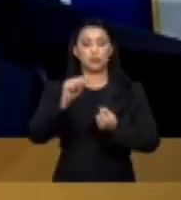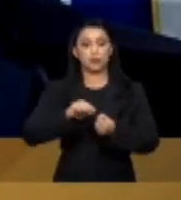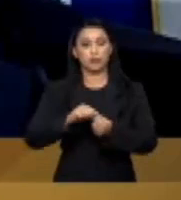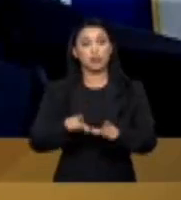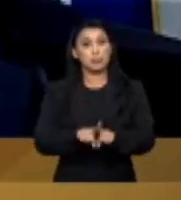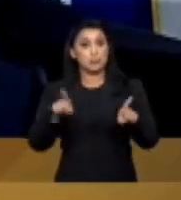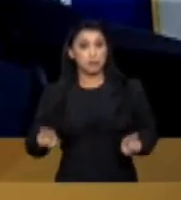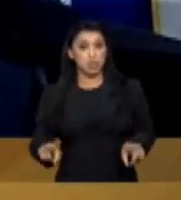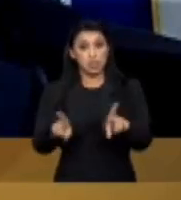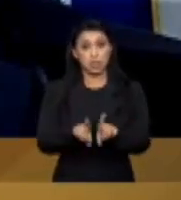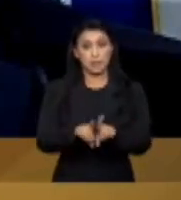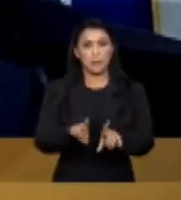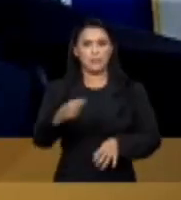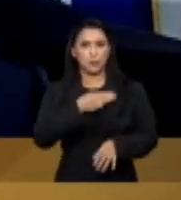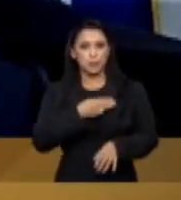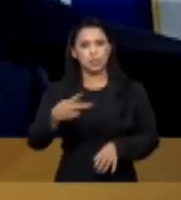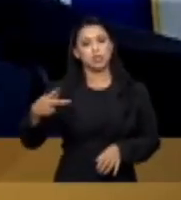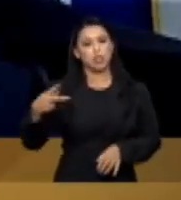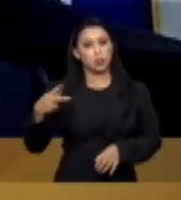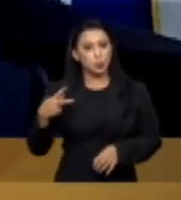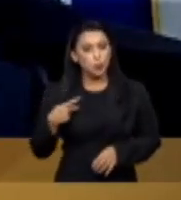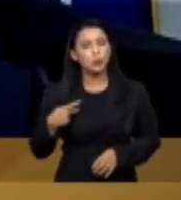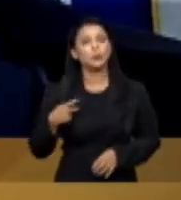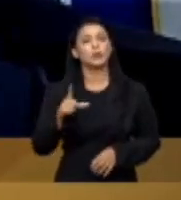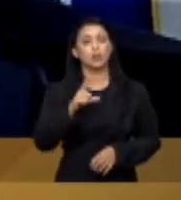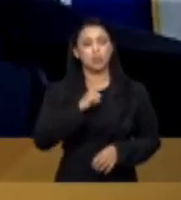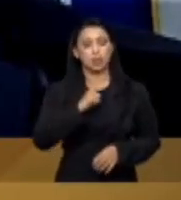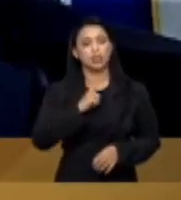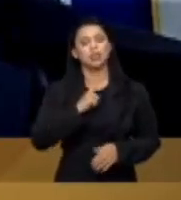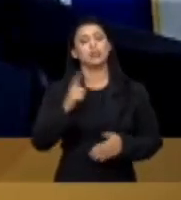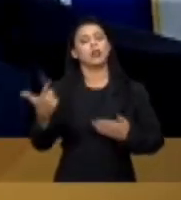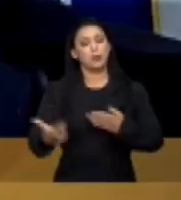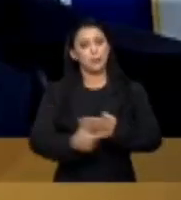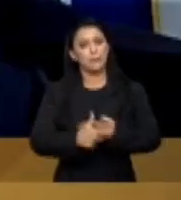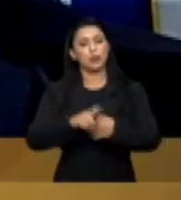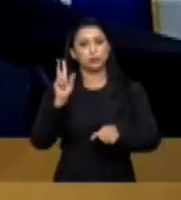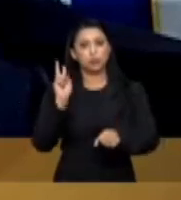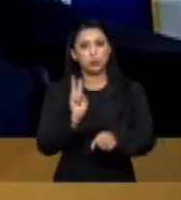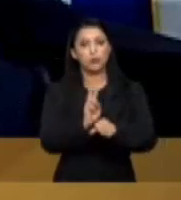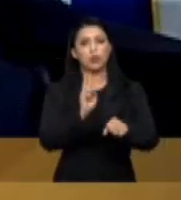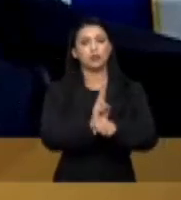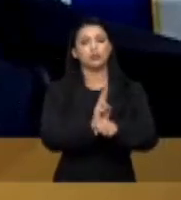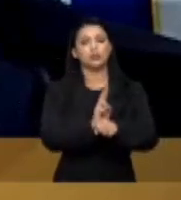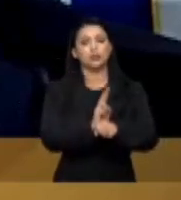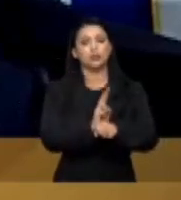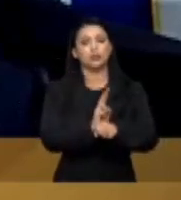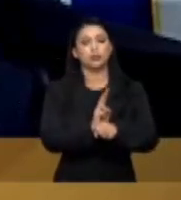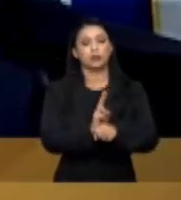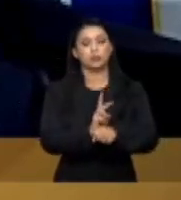também pelo Ministério Público, que tem atribuições de guardião do